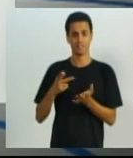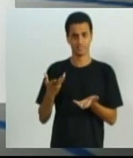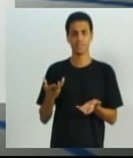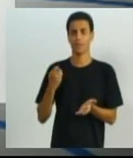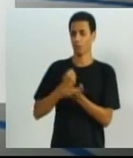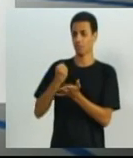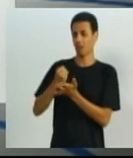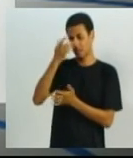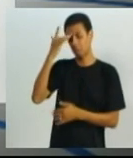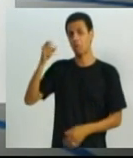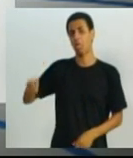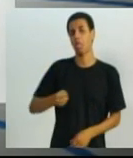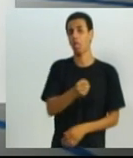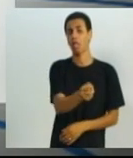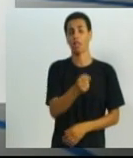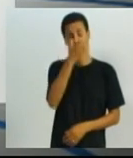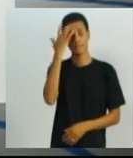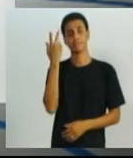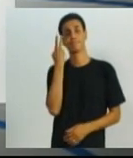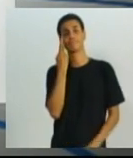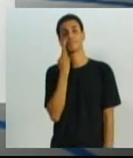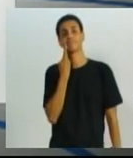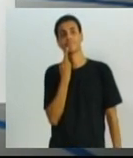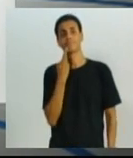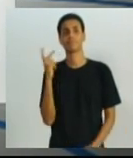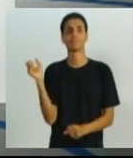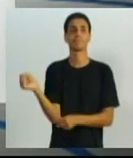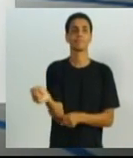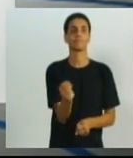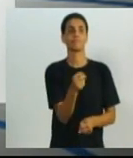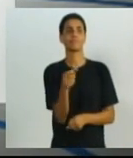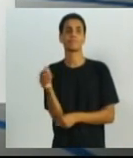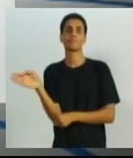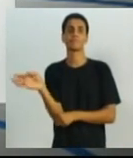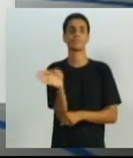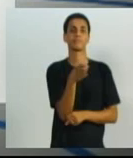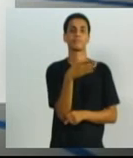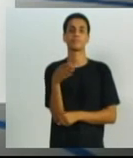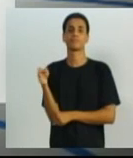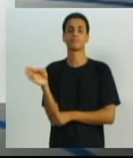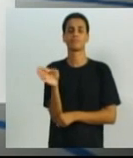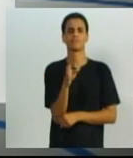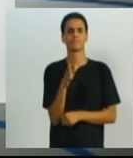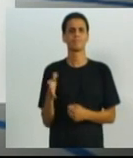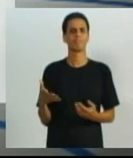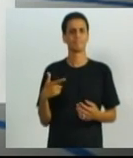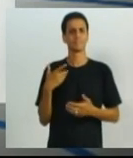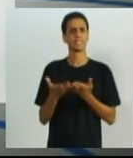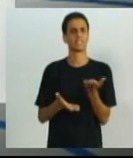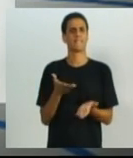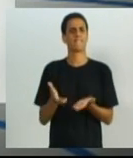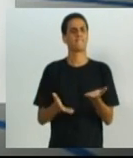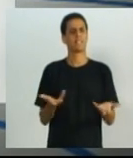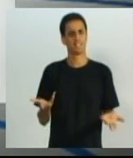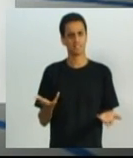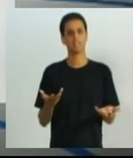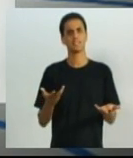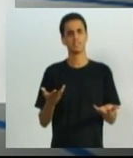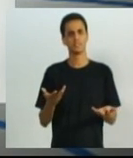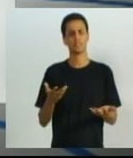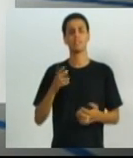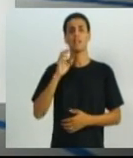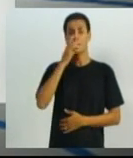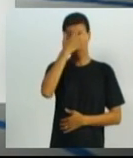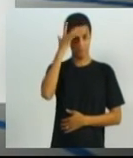coloca aquelas pessoas com uma boa vontade lá no lado da rua fazendo aquele tipo de serviço. E aí quem tem